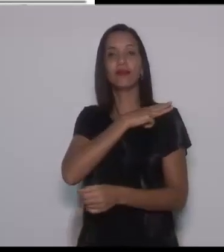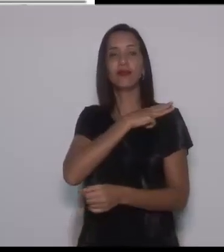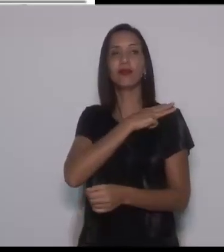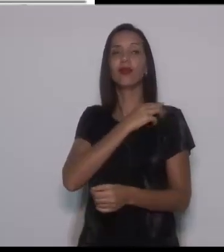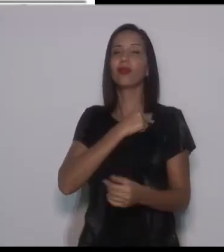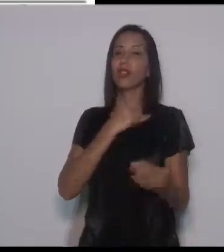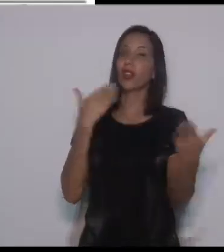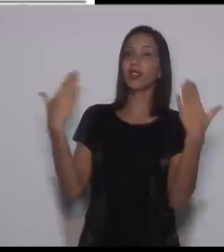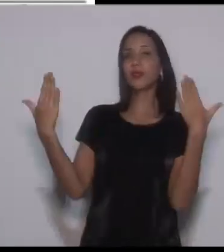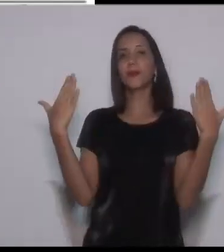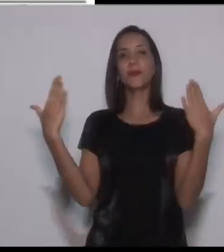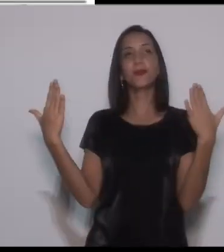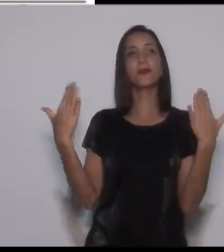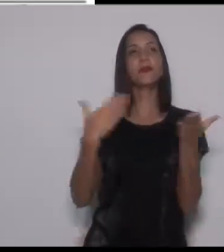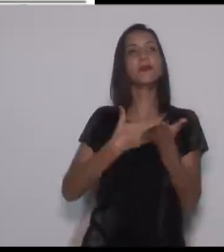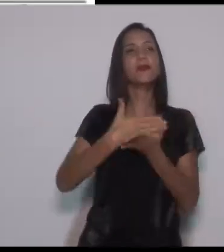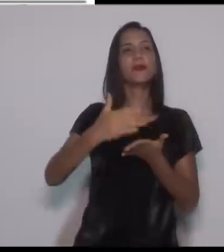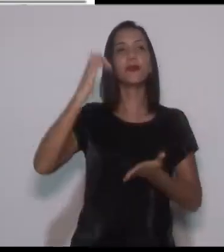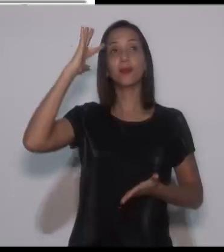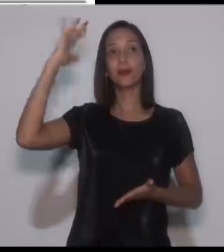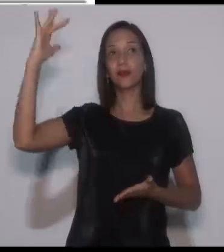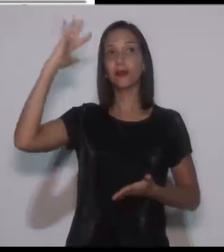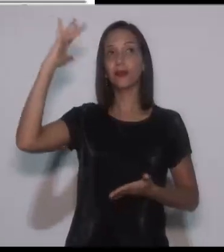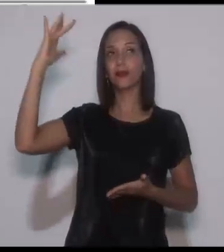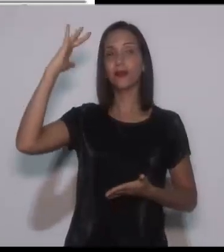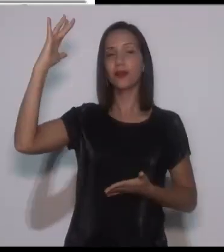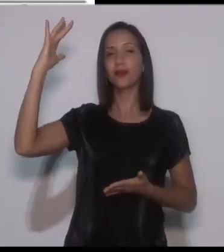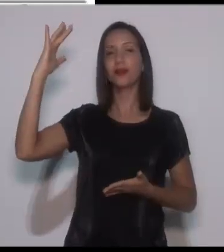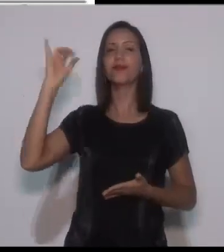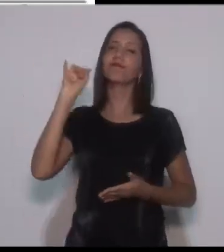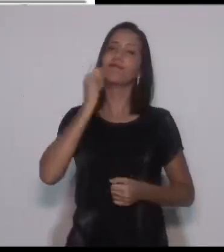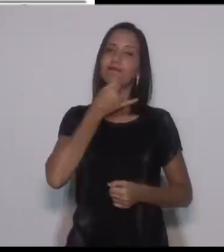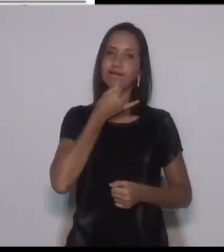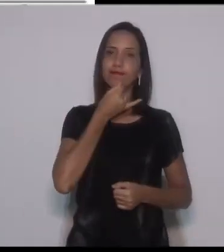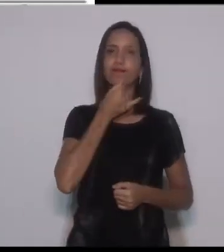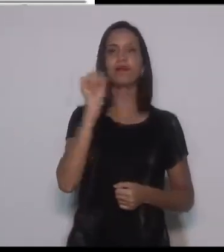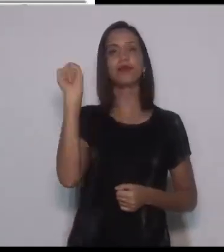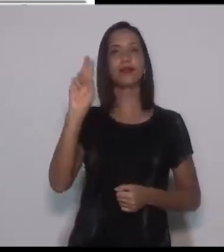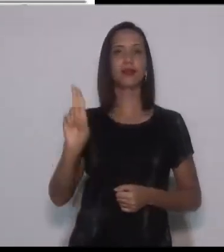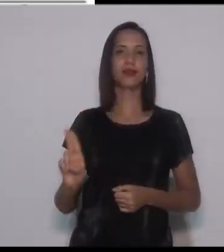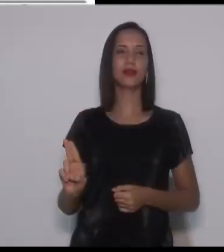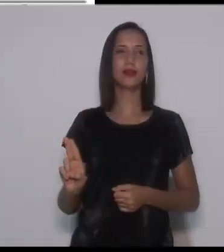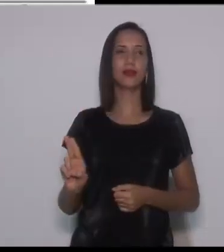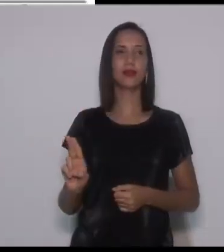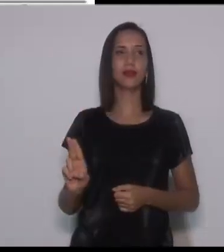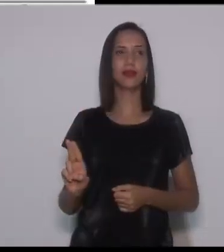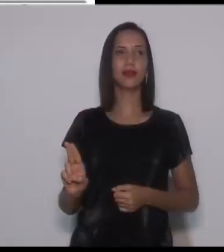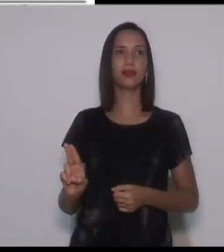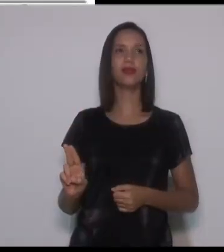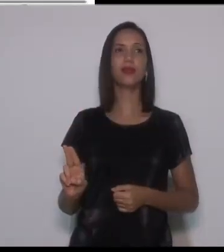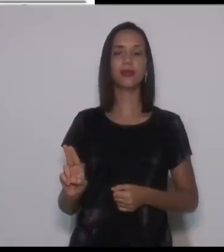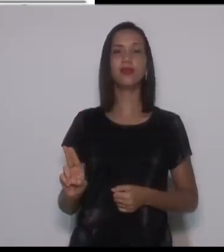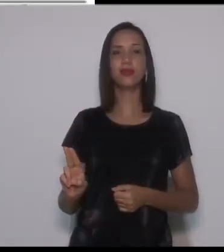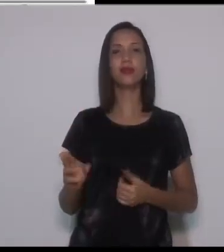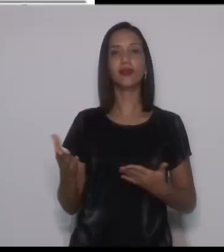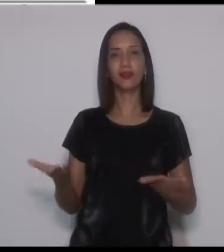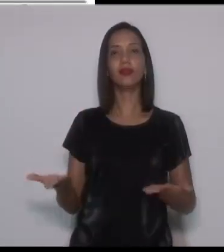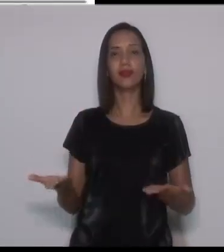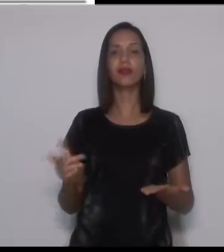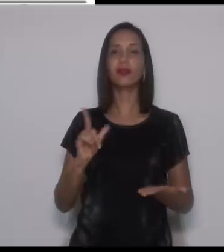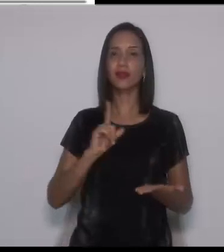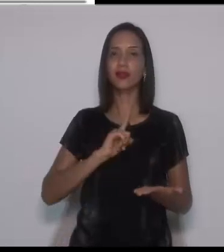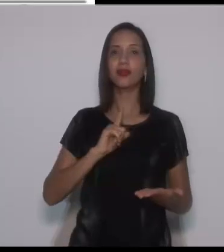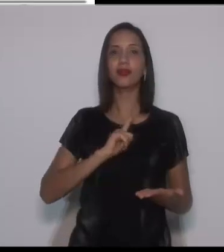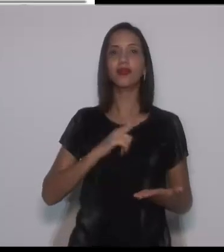paralelo que eu fiz no início da reflexão do caso tão triste de Suzano. O ser é muito perigoso, né? Mas é necessário que a gente